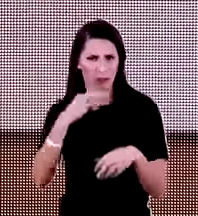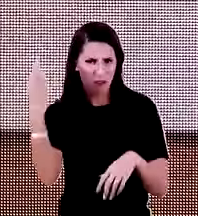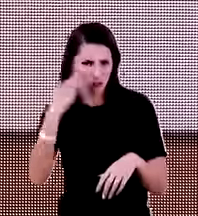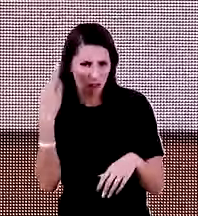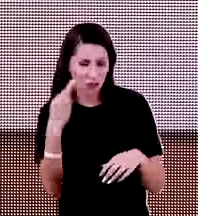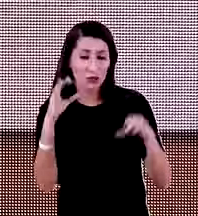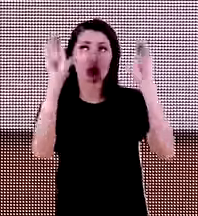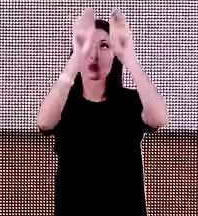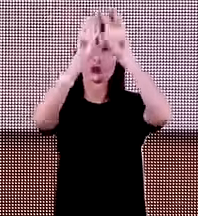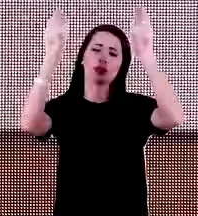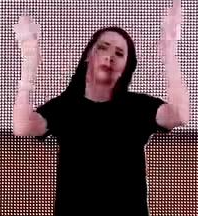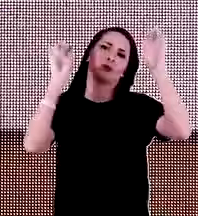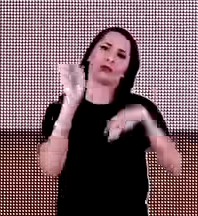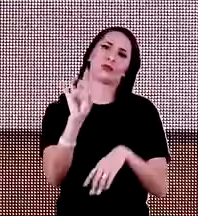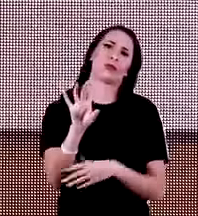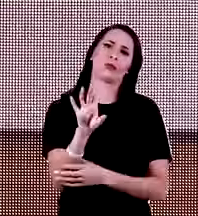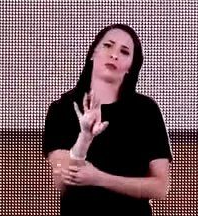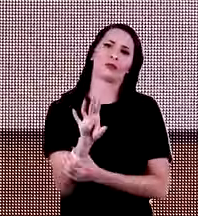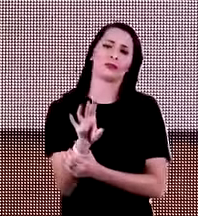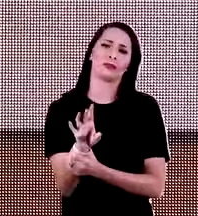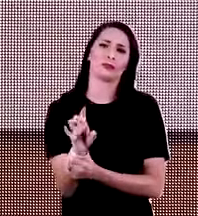pessoas perfeitas.